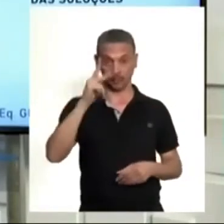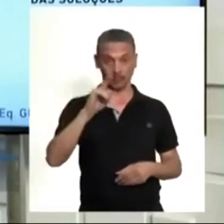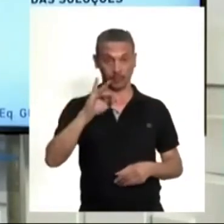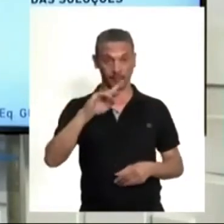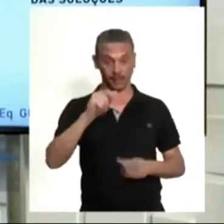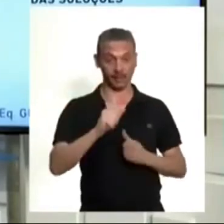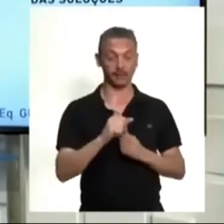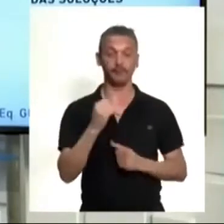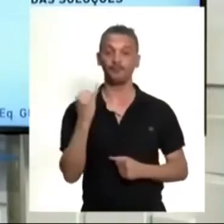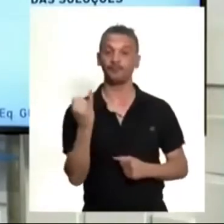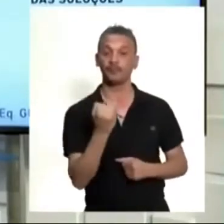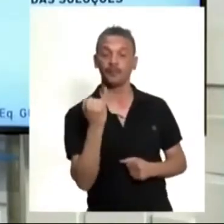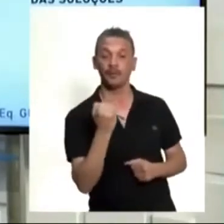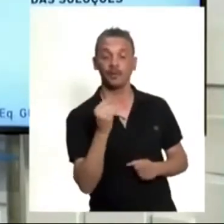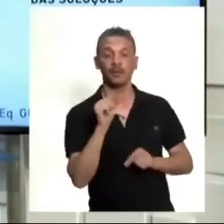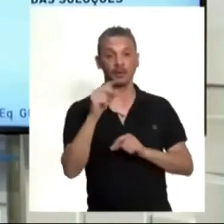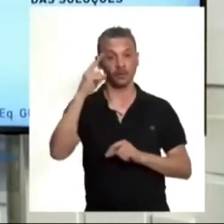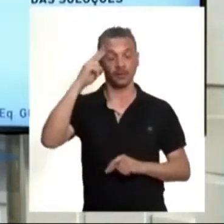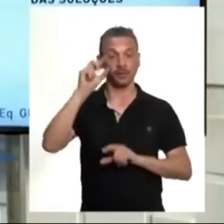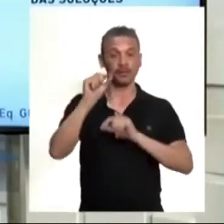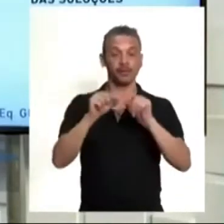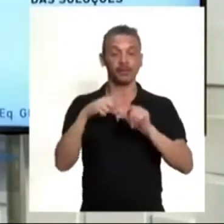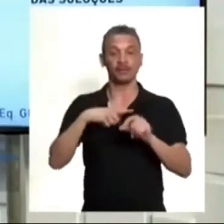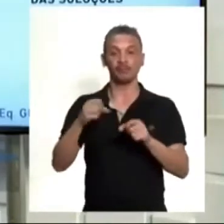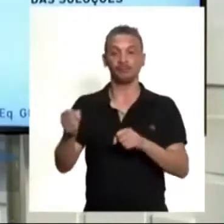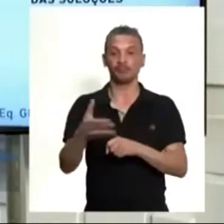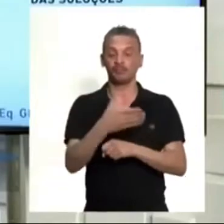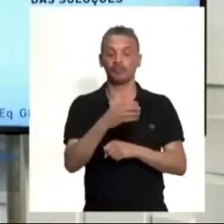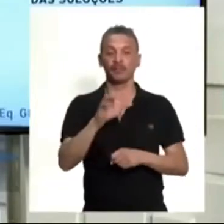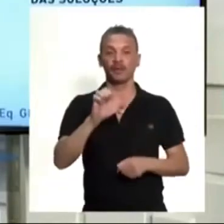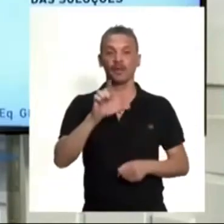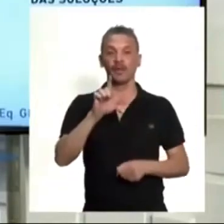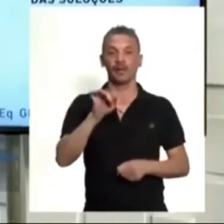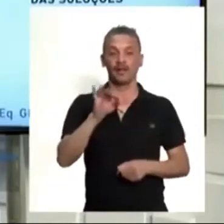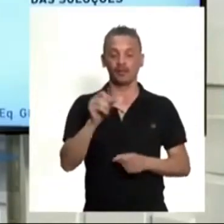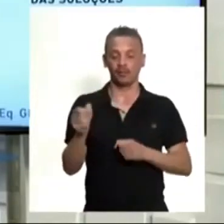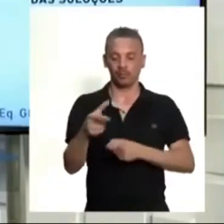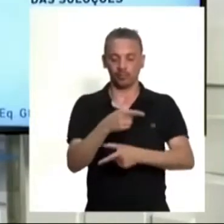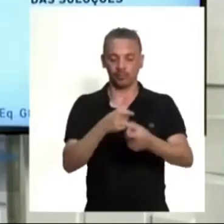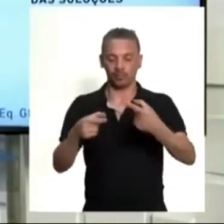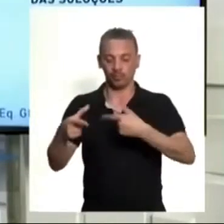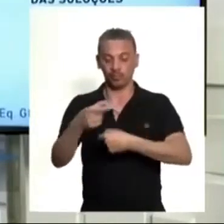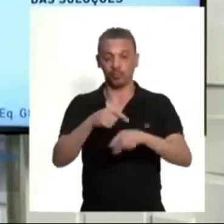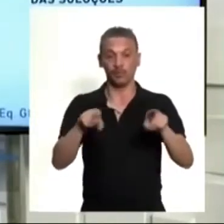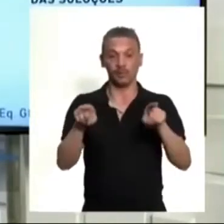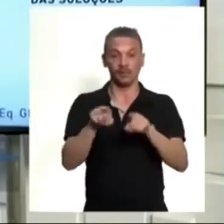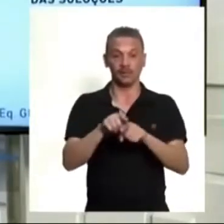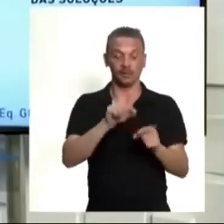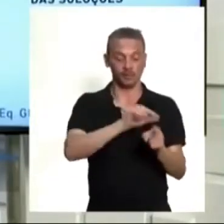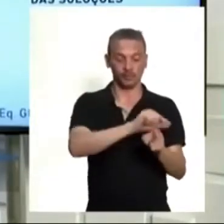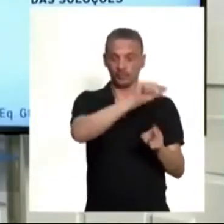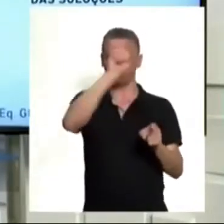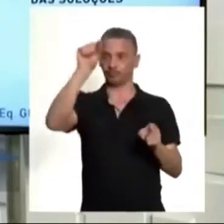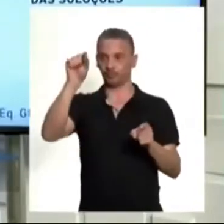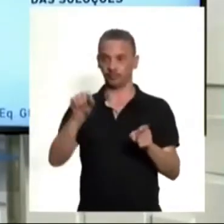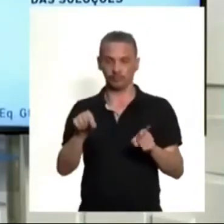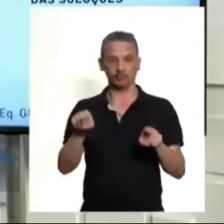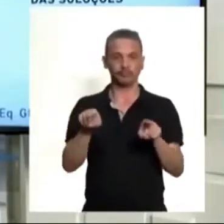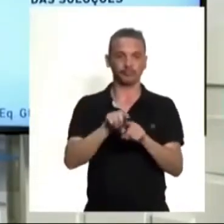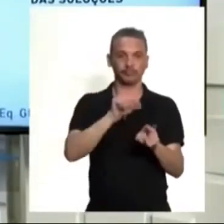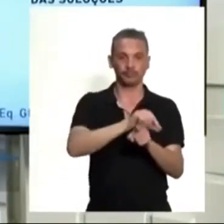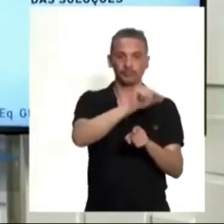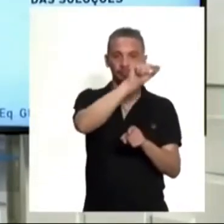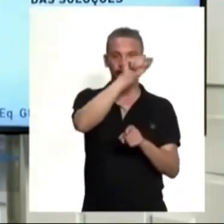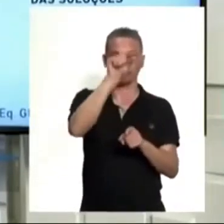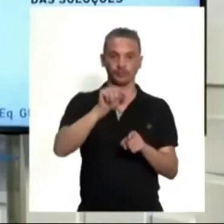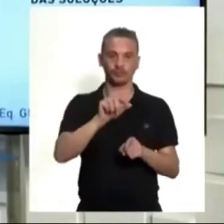coisa importante que você tem que lembrar é que sempre o fluxo de elétrons ele vai partir sempre do ânodo para o cátodo. É sempre o